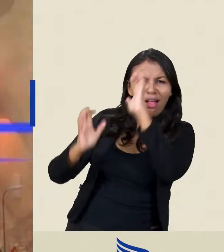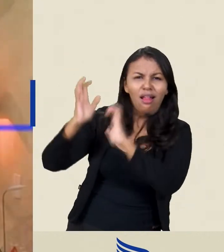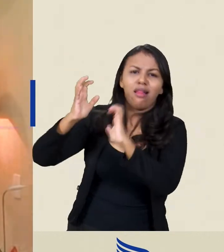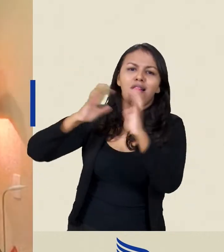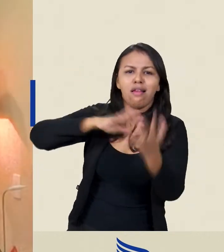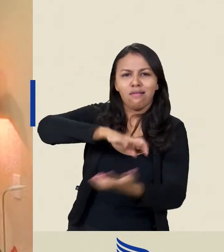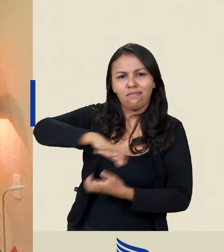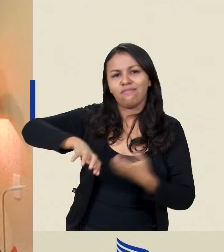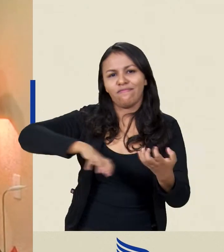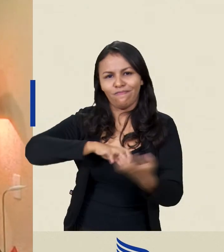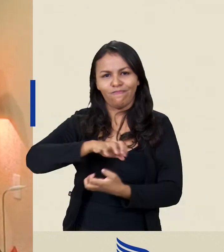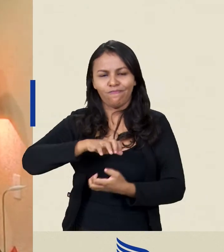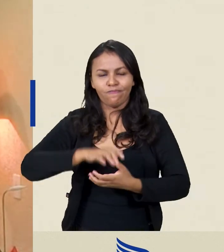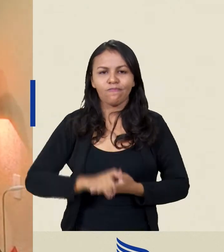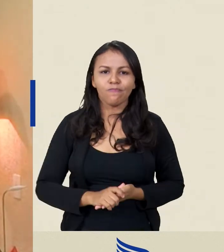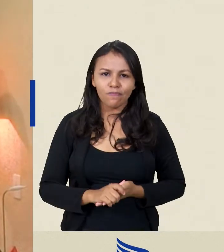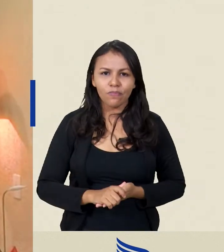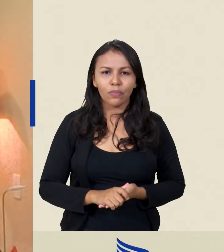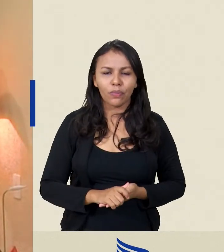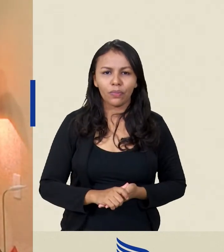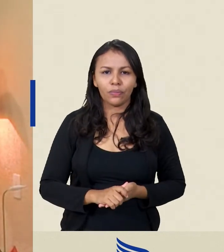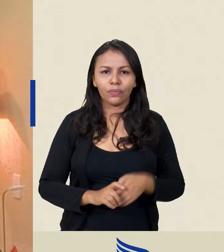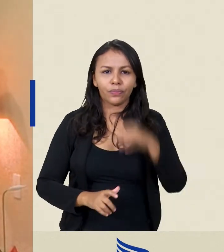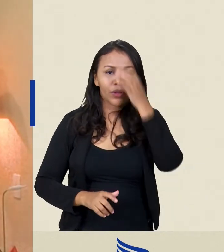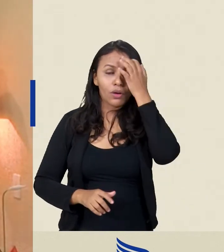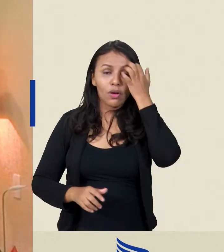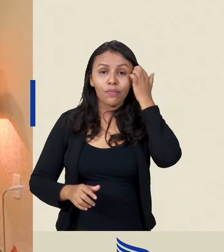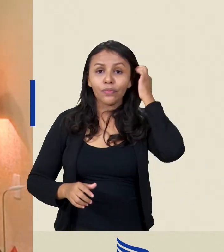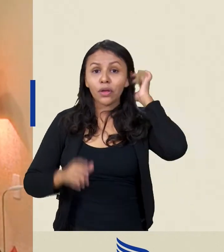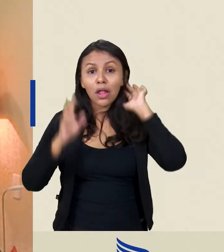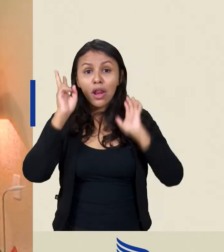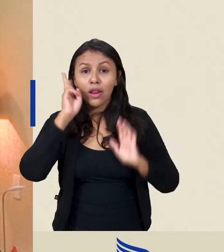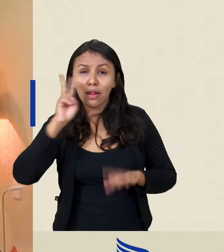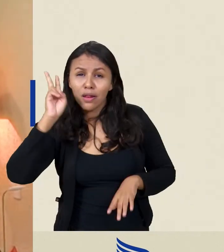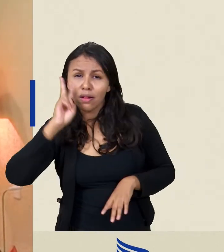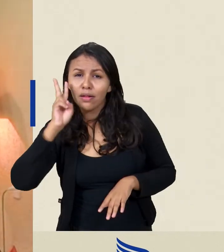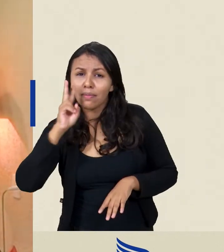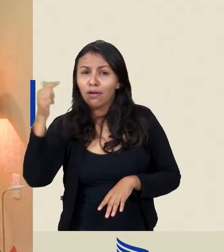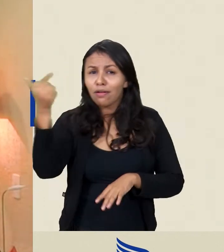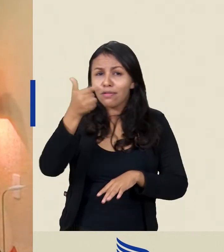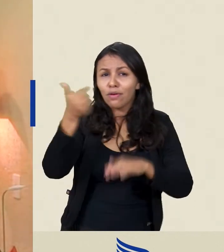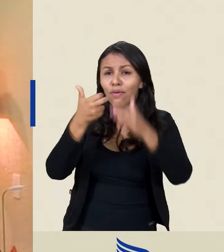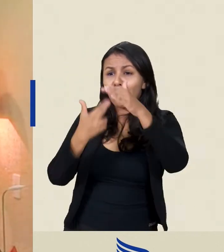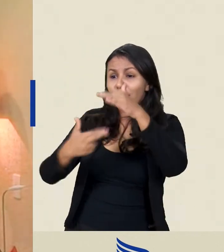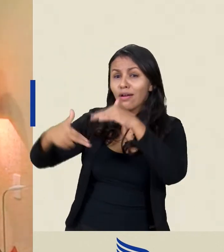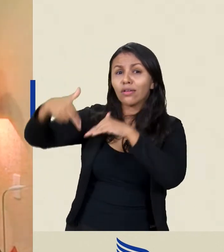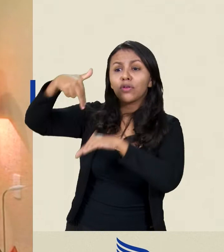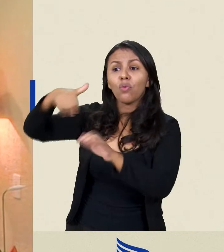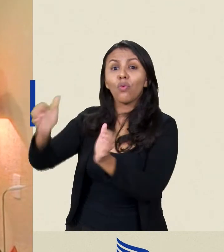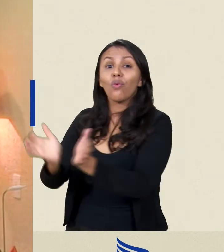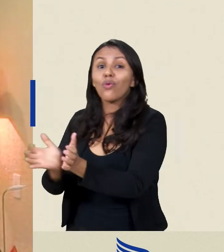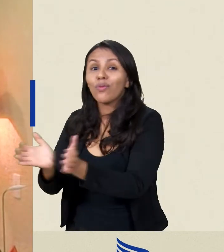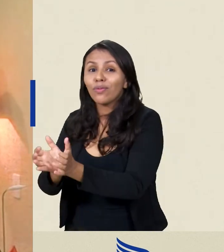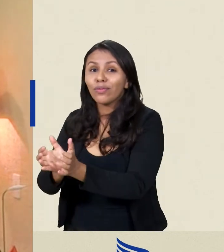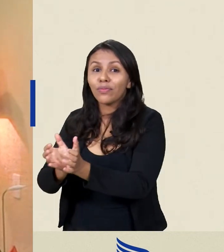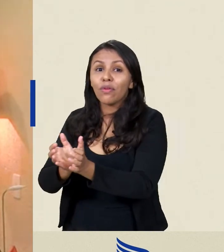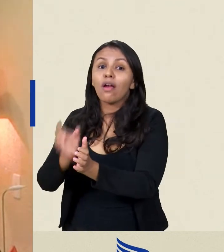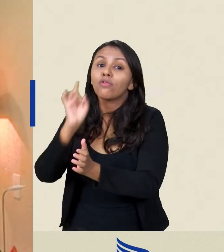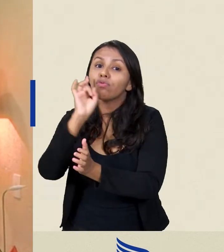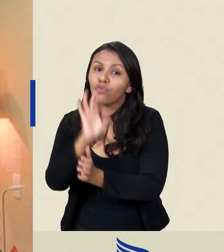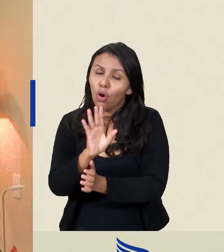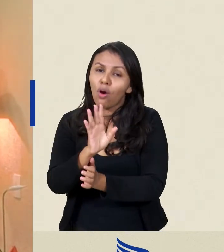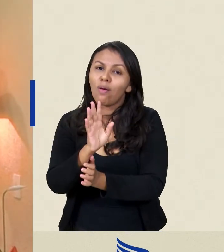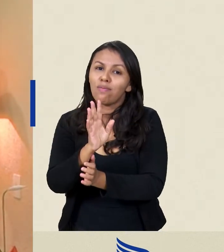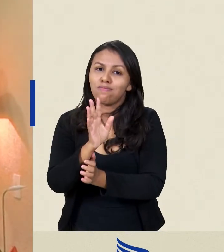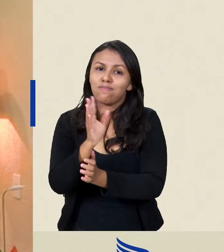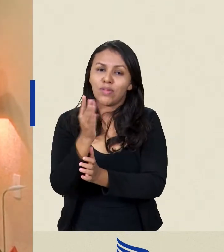rebelião. Relembrando, como vimos, a segunda grande ressurreição será composta só de ímpios.